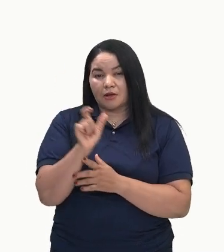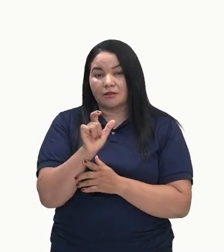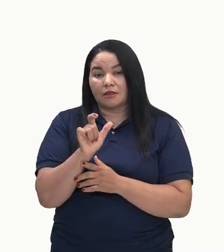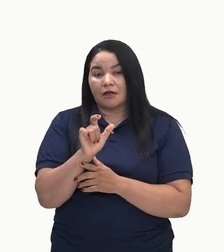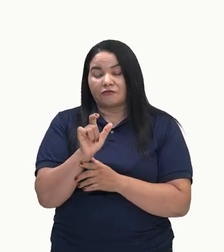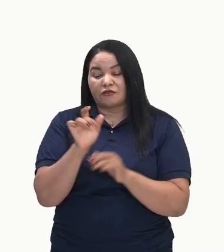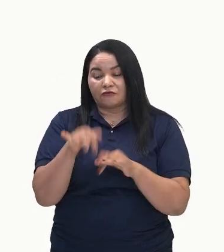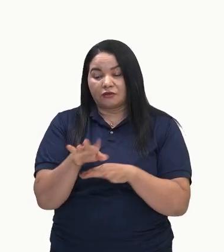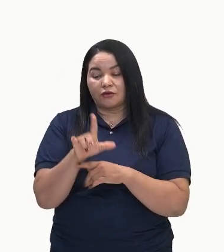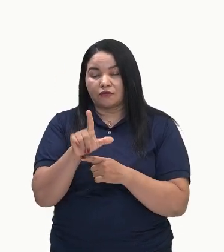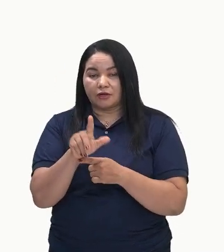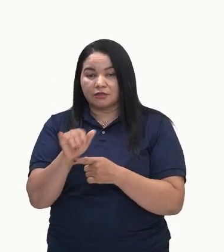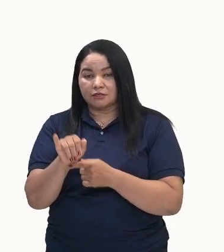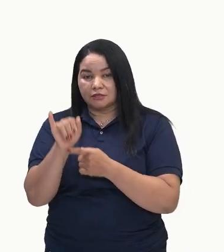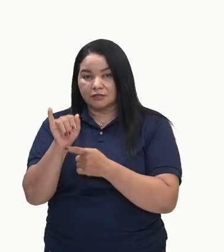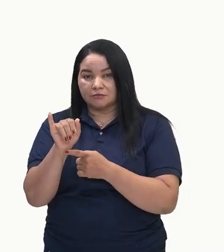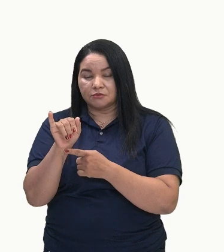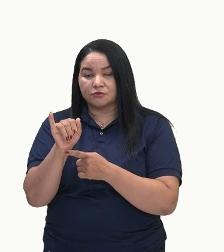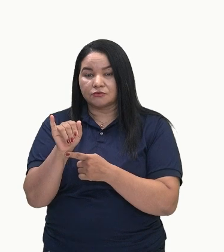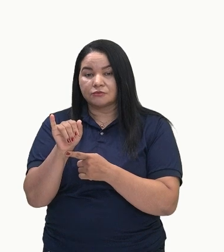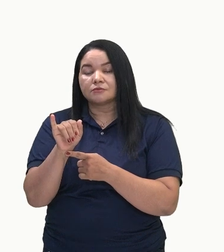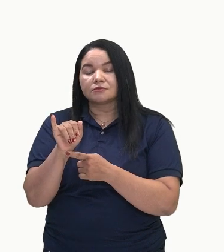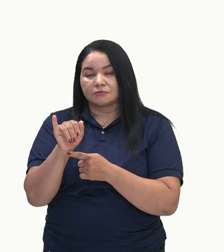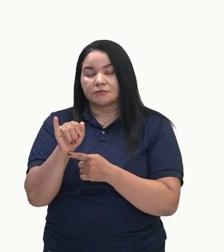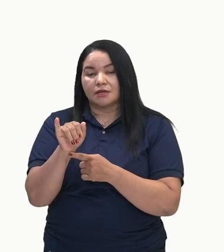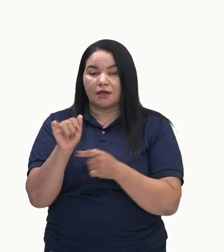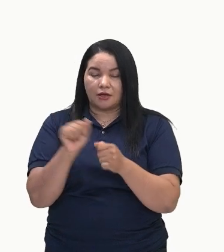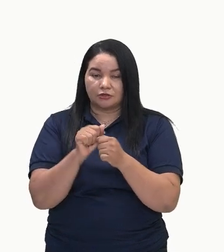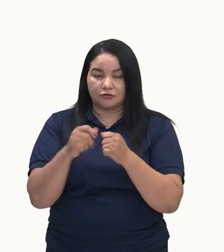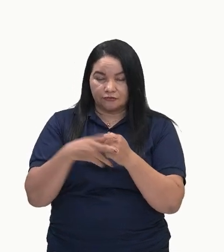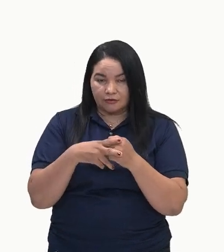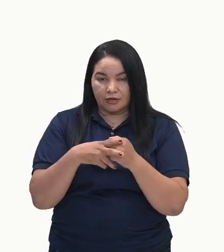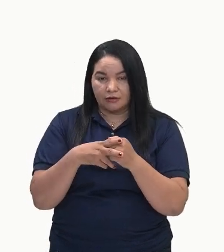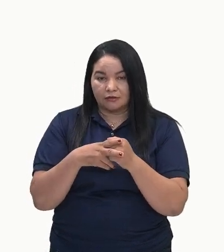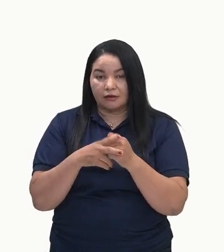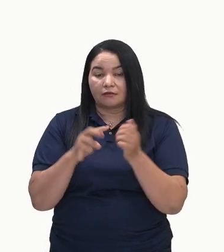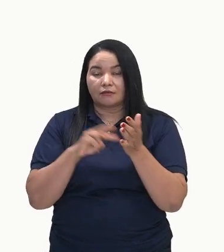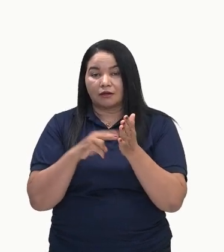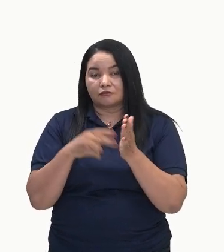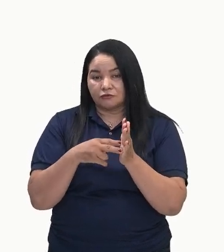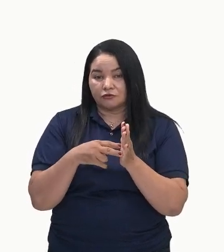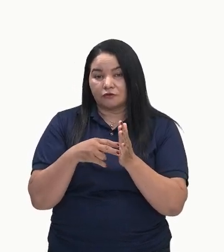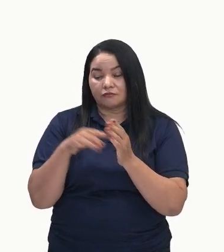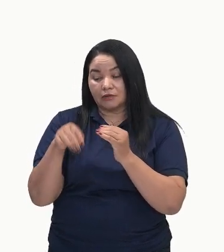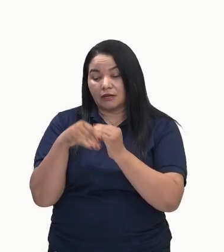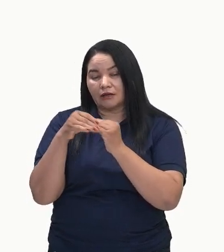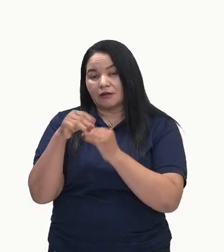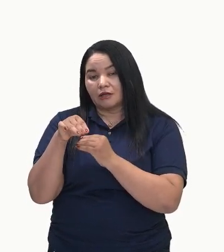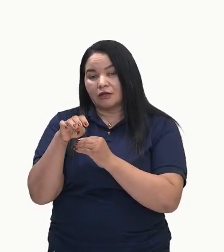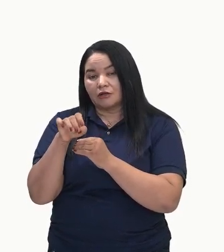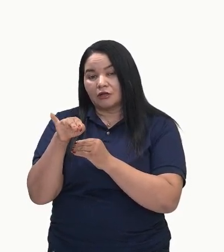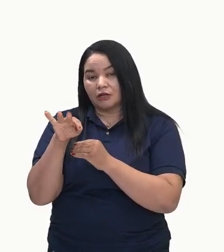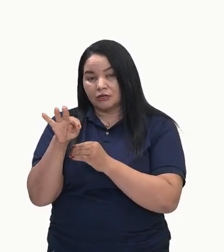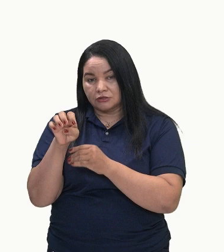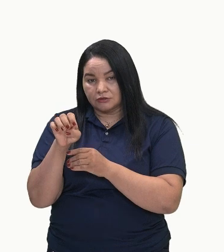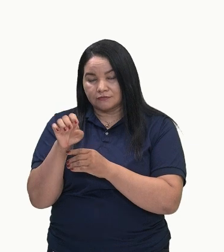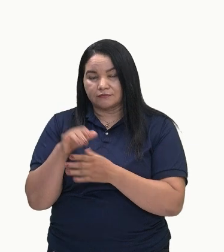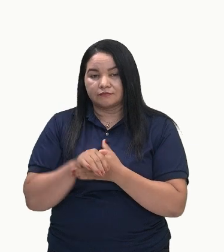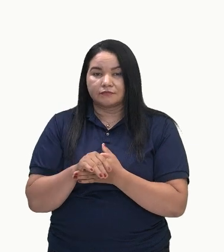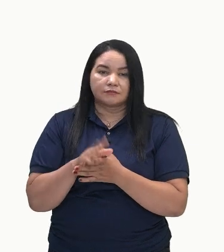ly é utilizada como o advérbio, a sua tradução mente. Indeed, certainly,